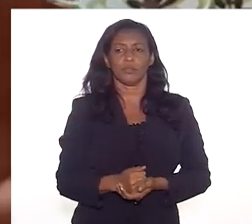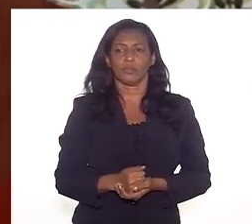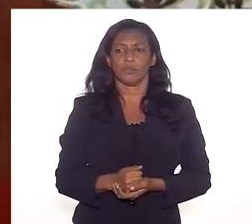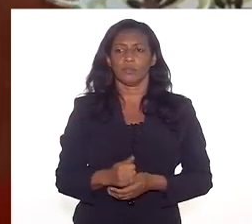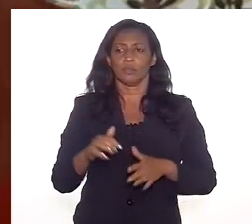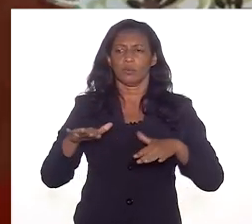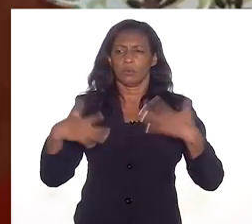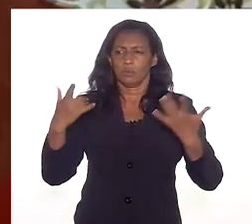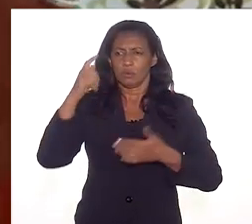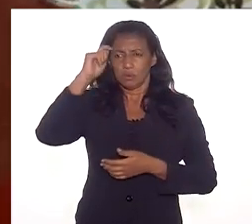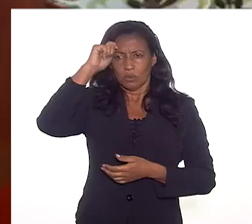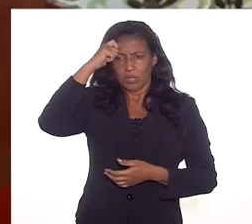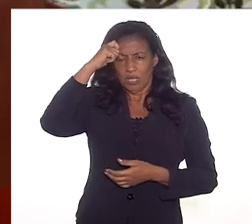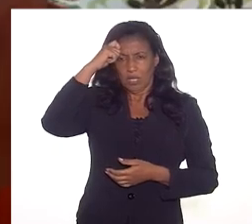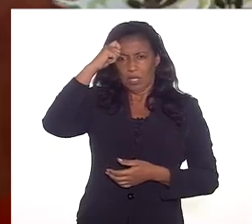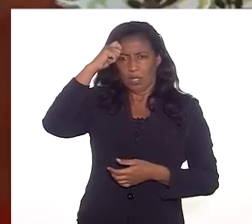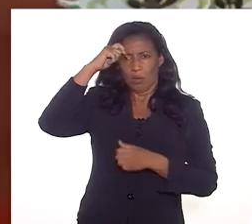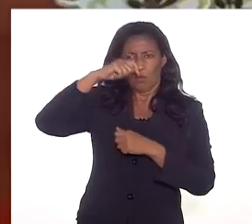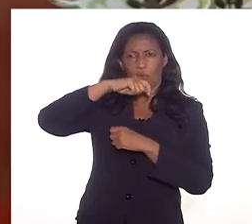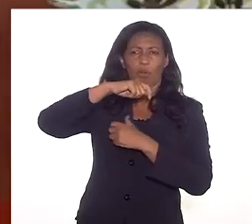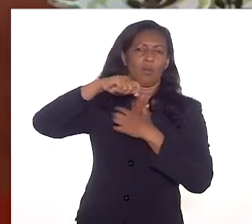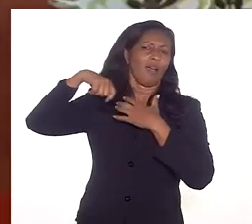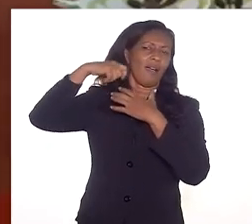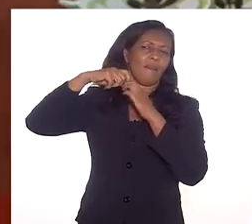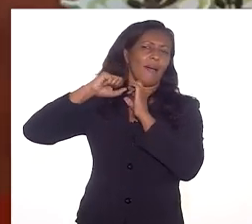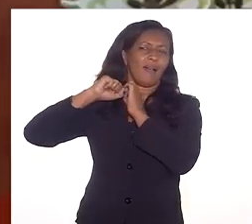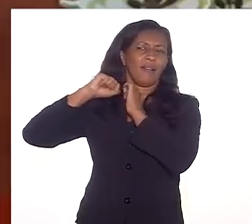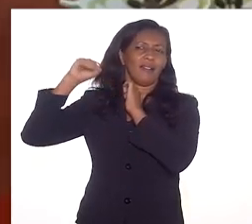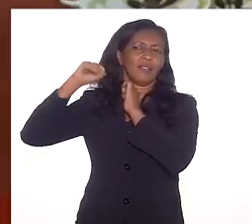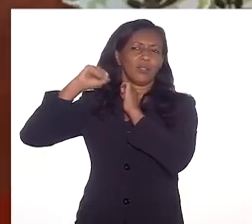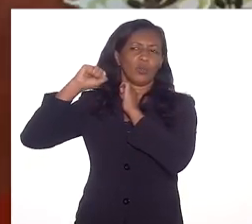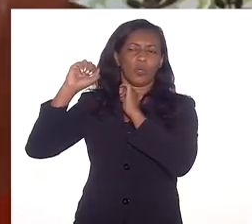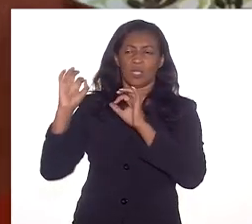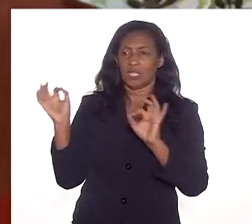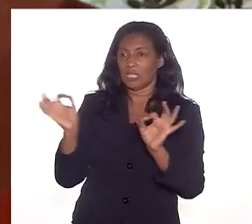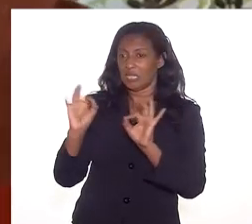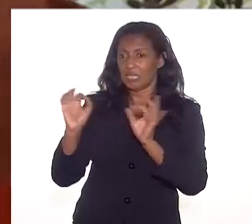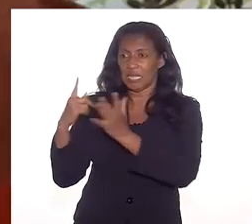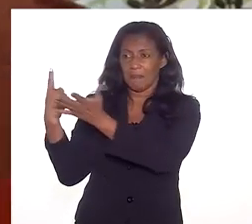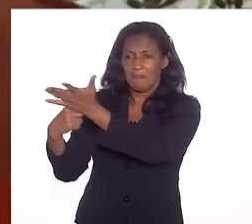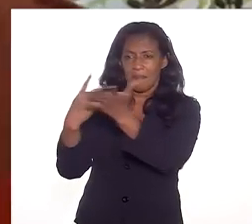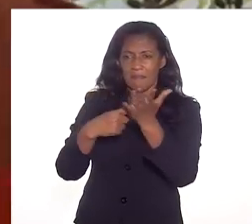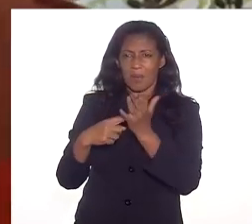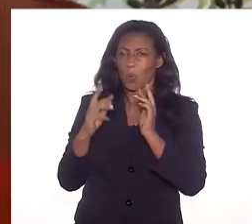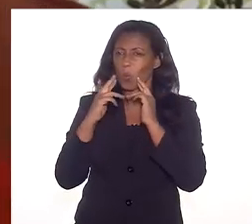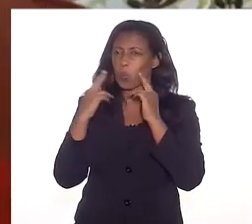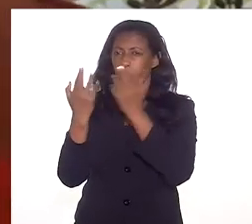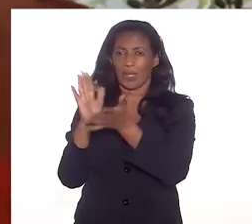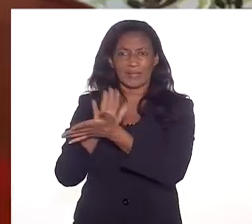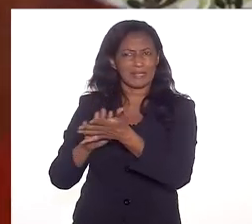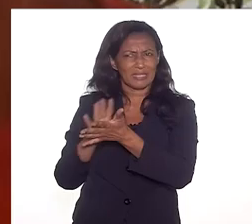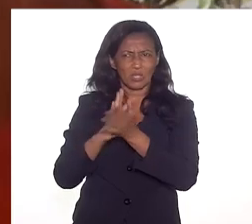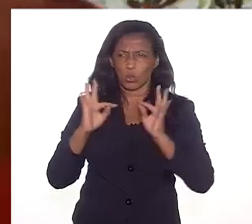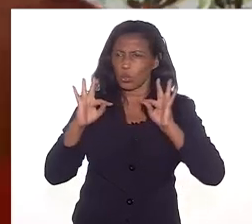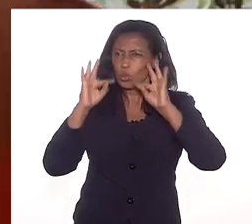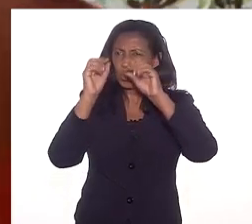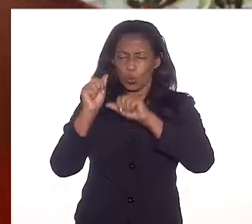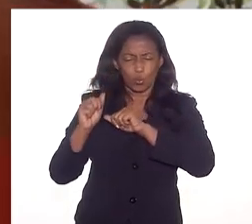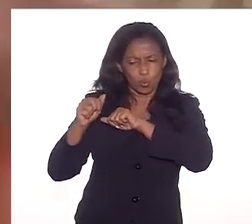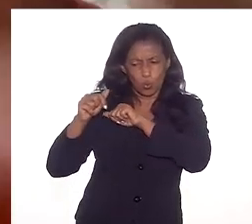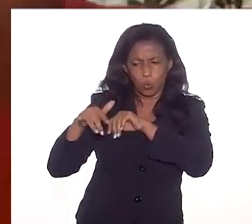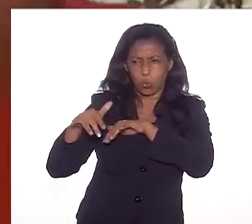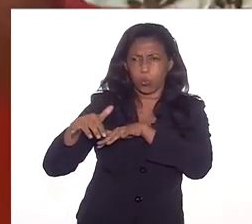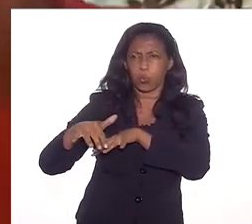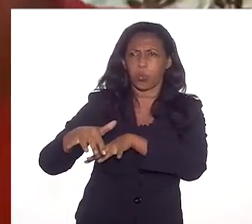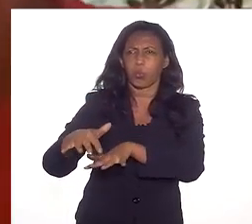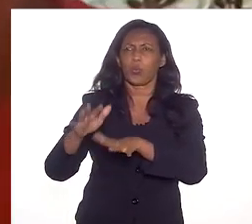1982, quando os negros foram amarrados no pescoço, que não, ninguém marcou reunião nenhuma, todo mundo foi